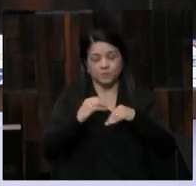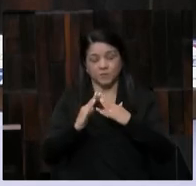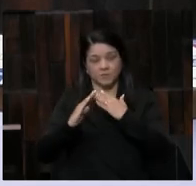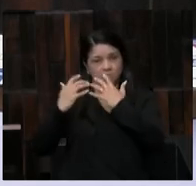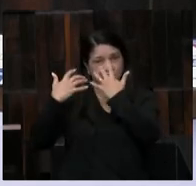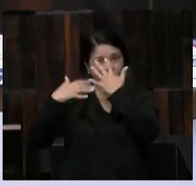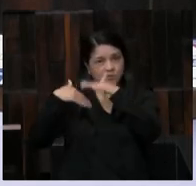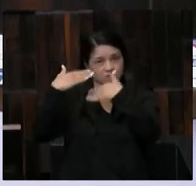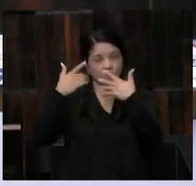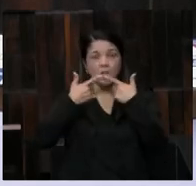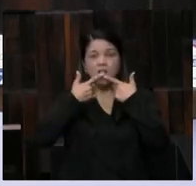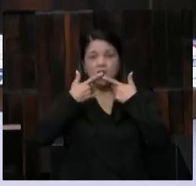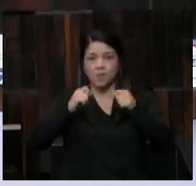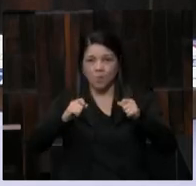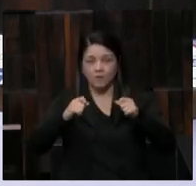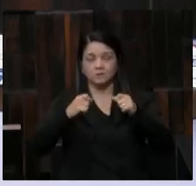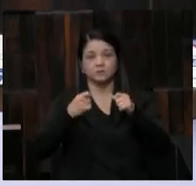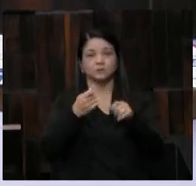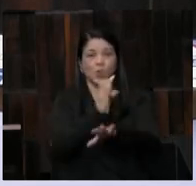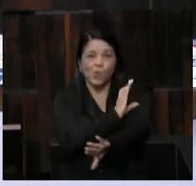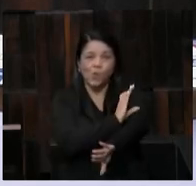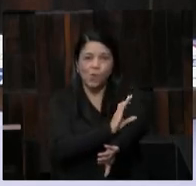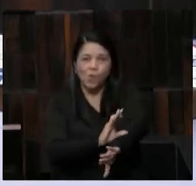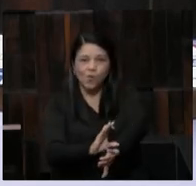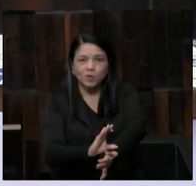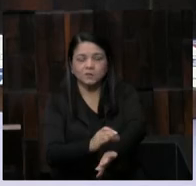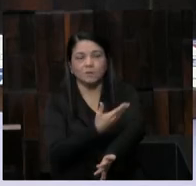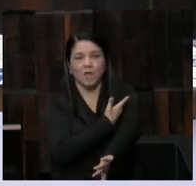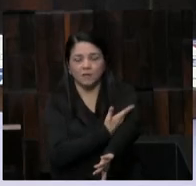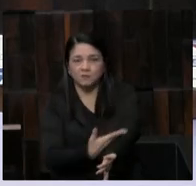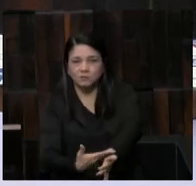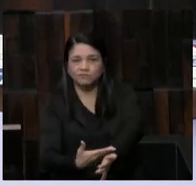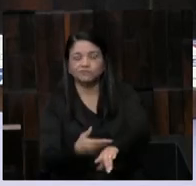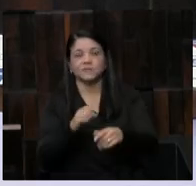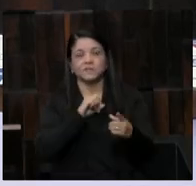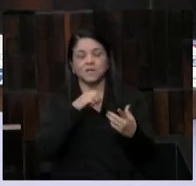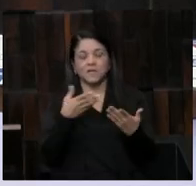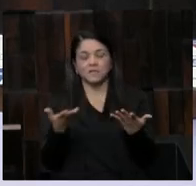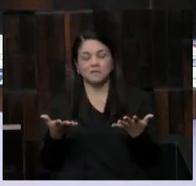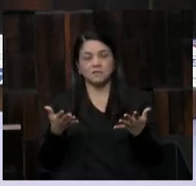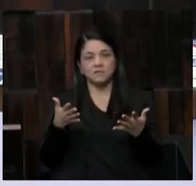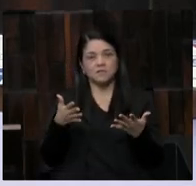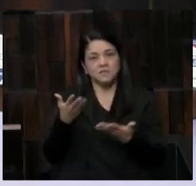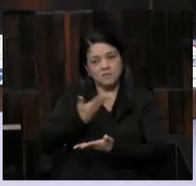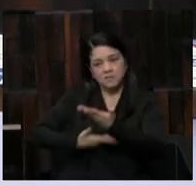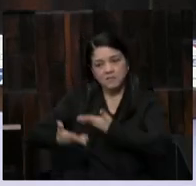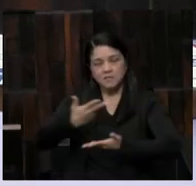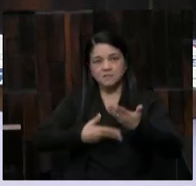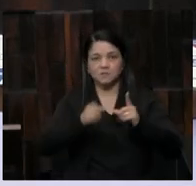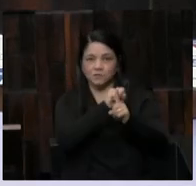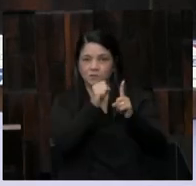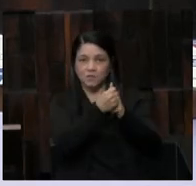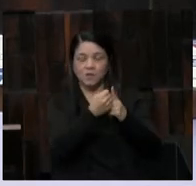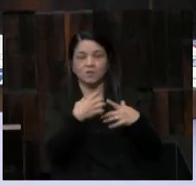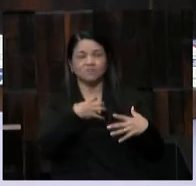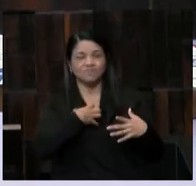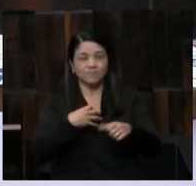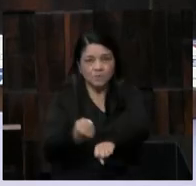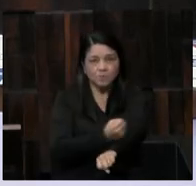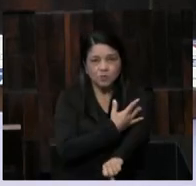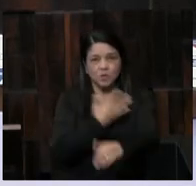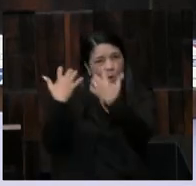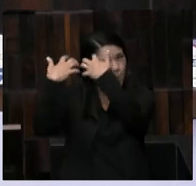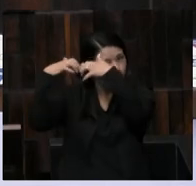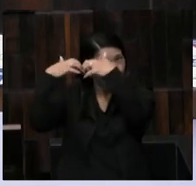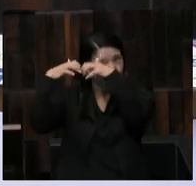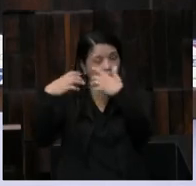desenvolvimento da linguagem, do comportamento e da interação social. Os sintomas podem ser emocionais,